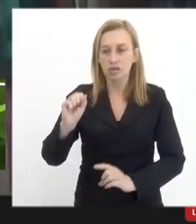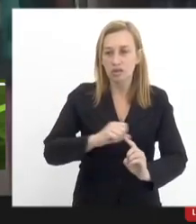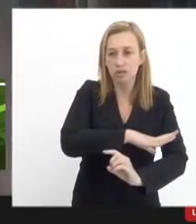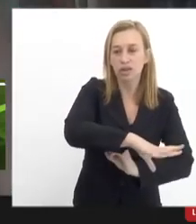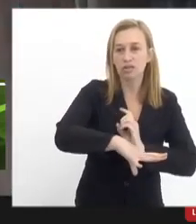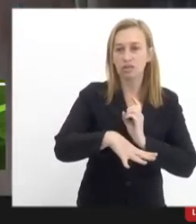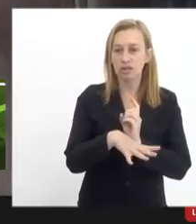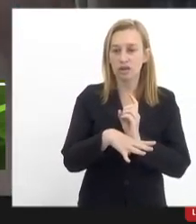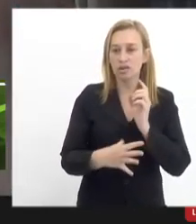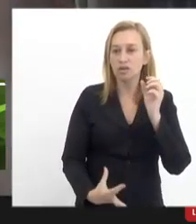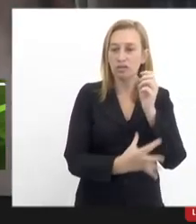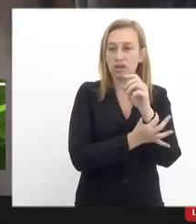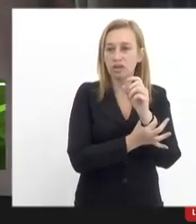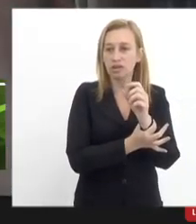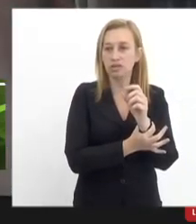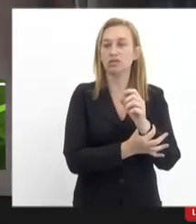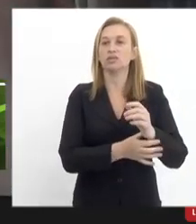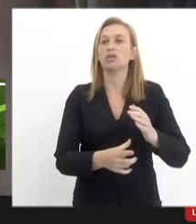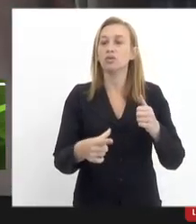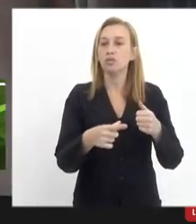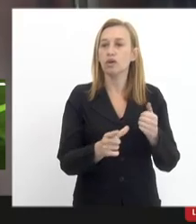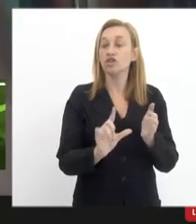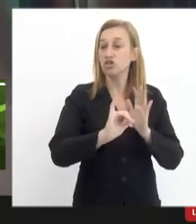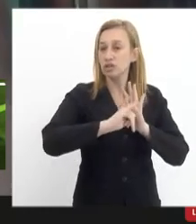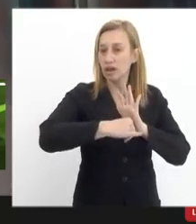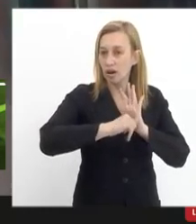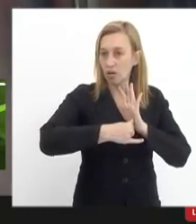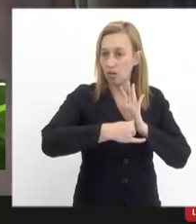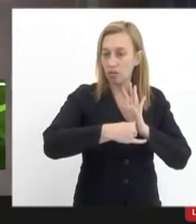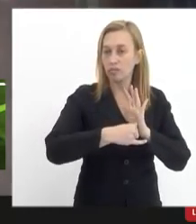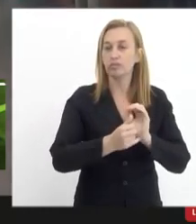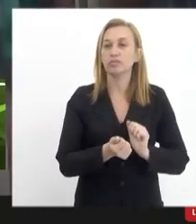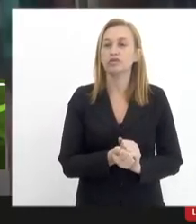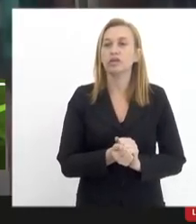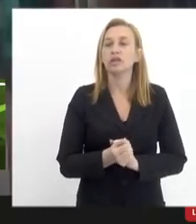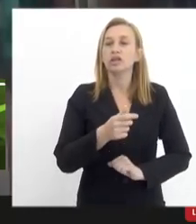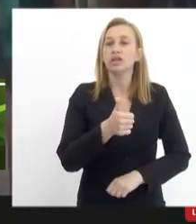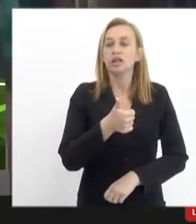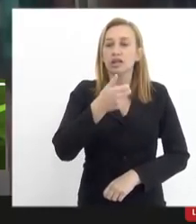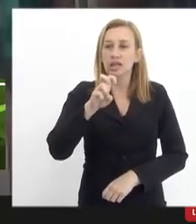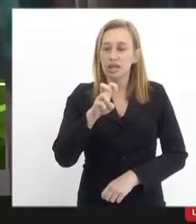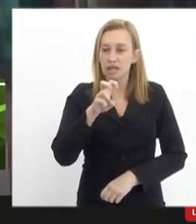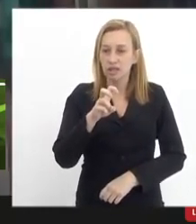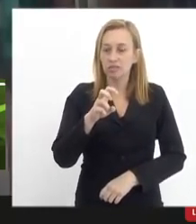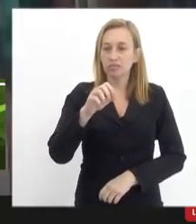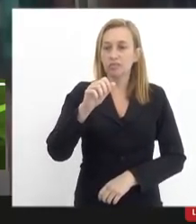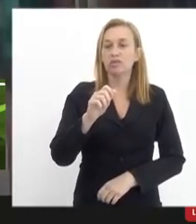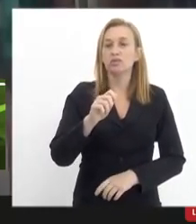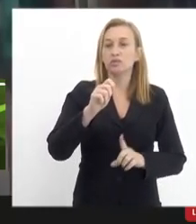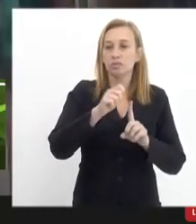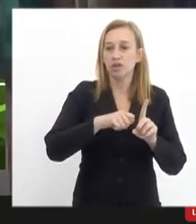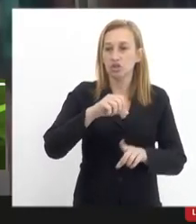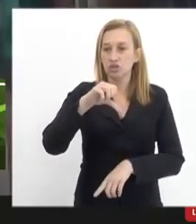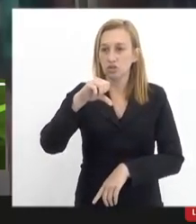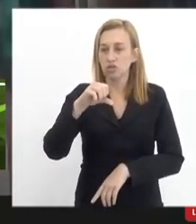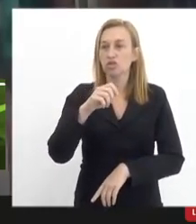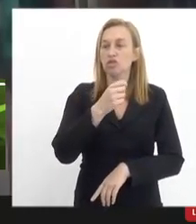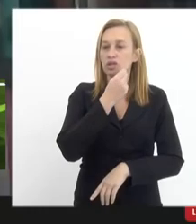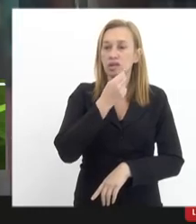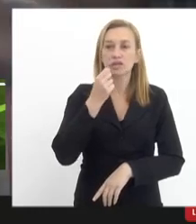Social, conforme edital publicado em 15 de nove de 2021, com